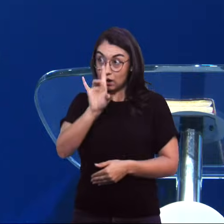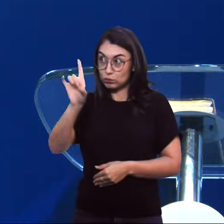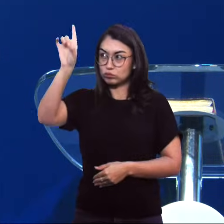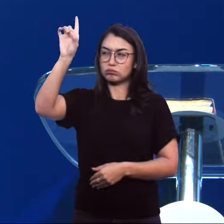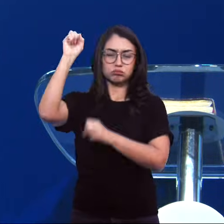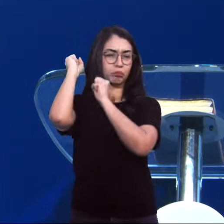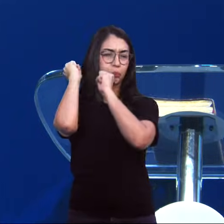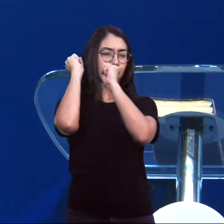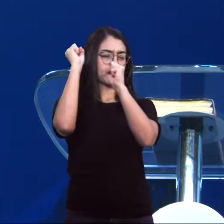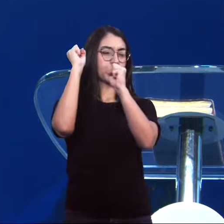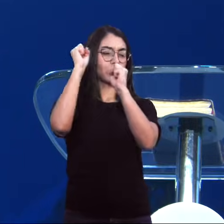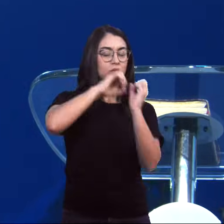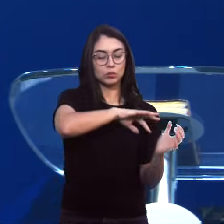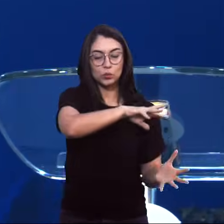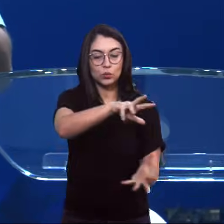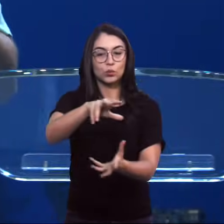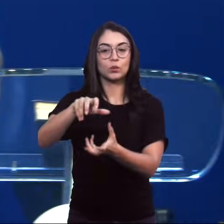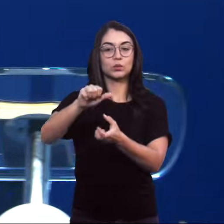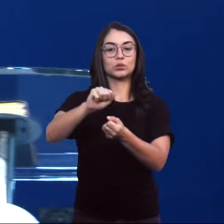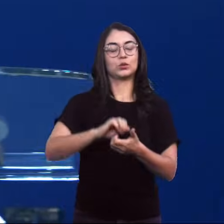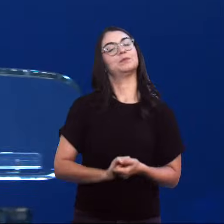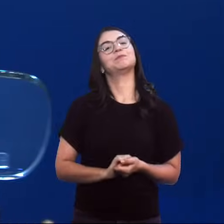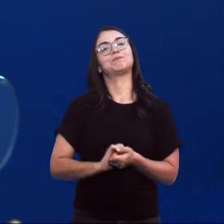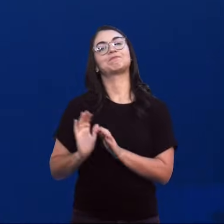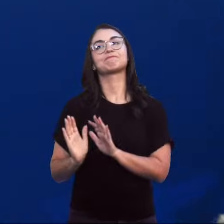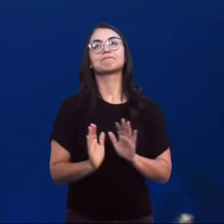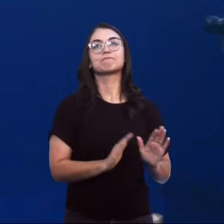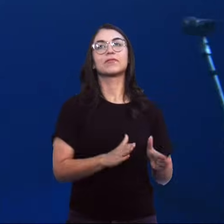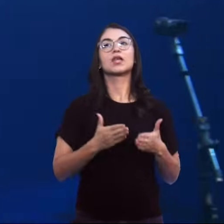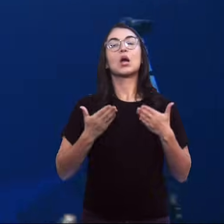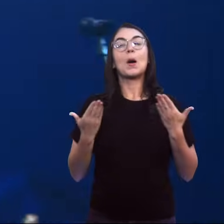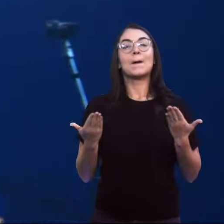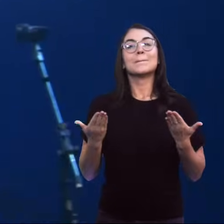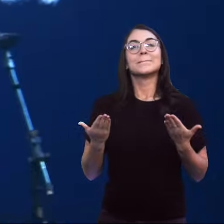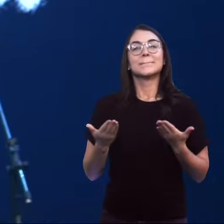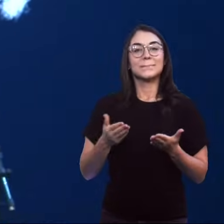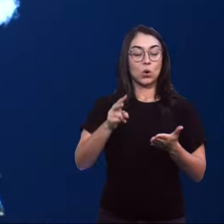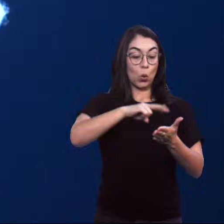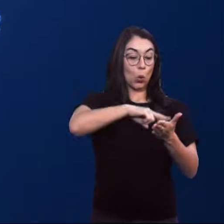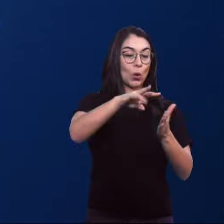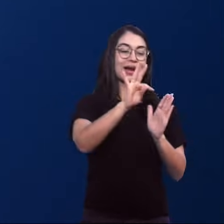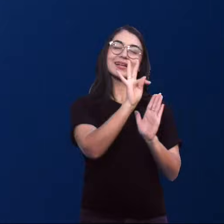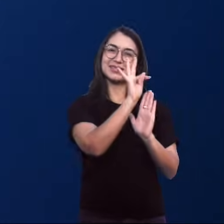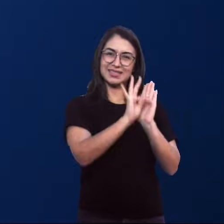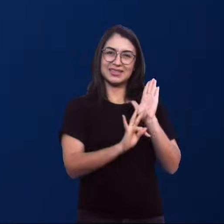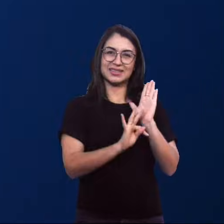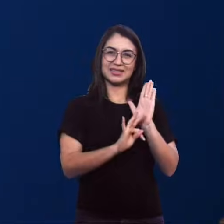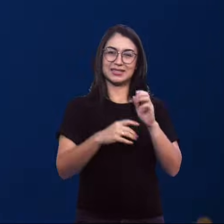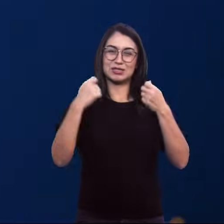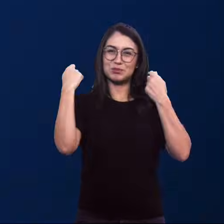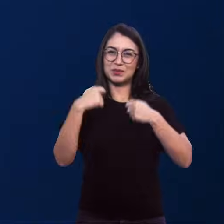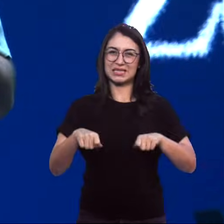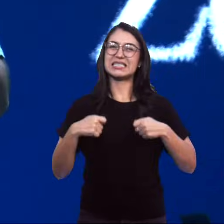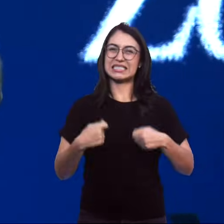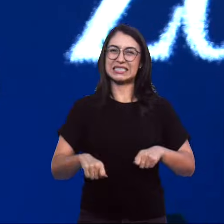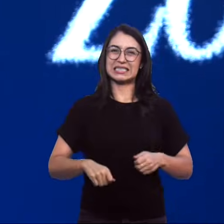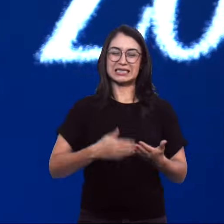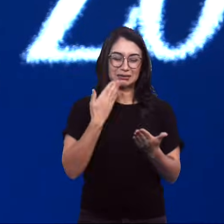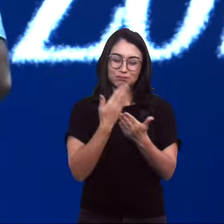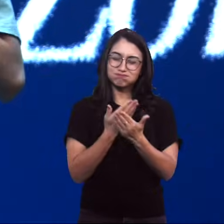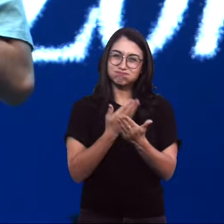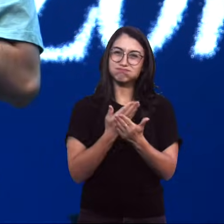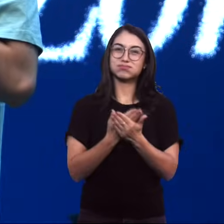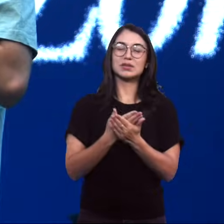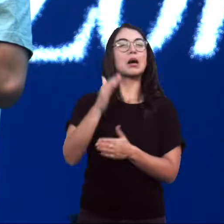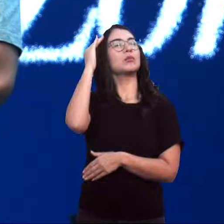soberano de toda a terra. Bom, esse texto você tem que estudar ele mais profundamente para você entender o que está falando,